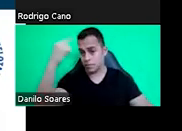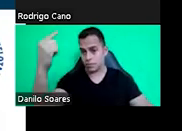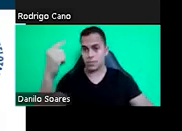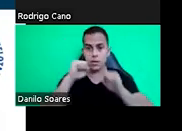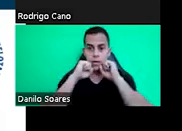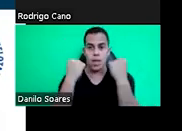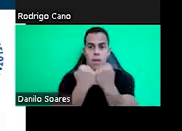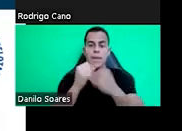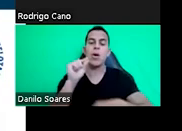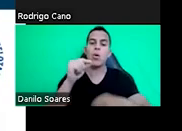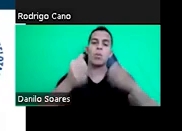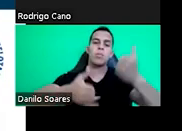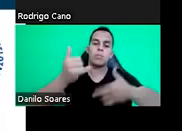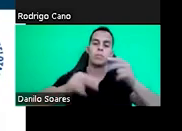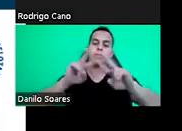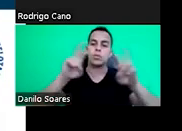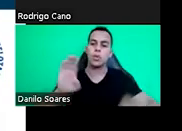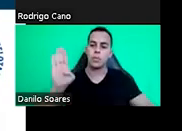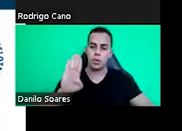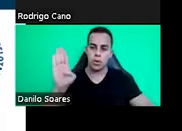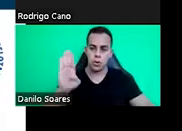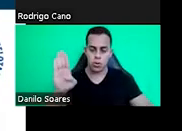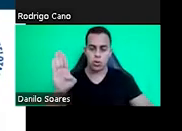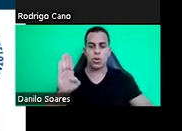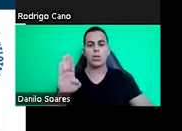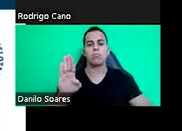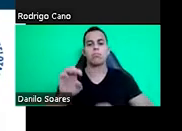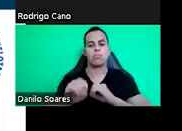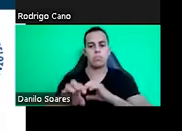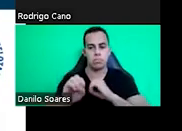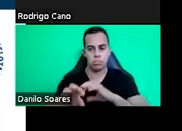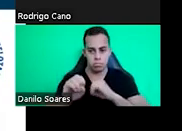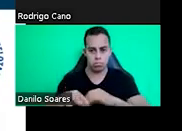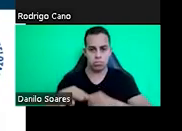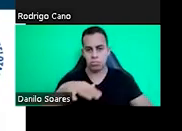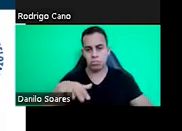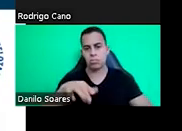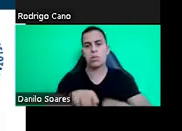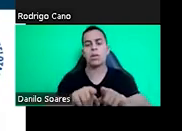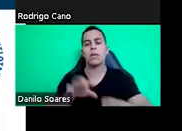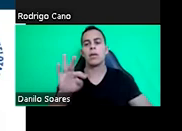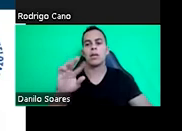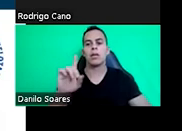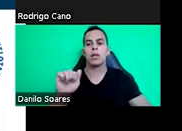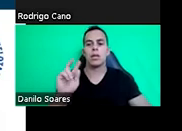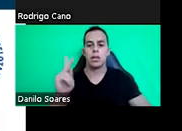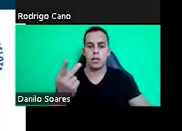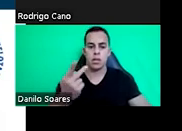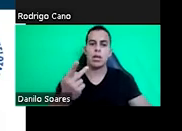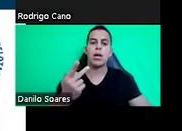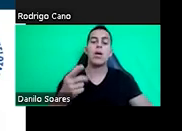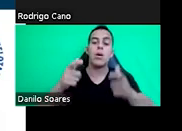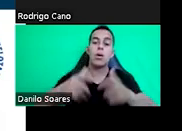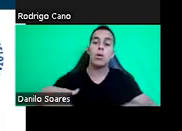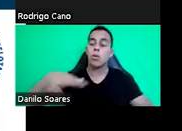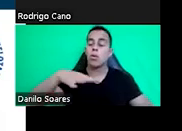pouquinho sobre a conexão biológica entre rendimento educacional e TDAH em ambientes contrastantes. E quando